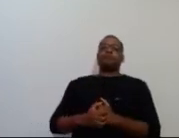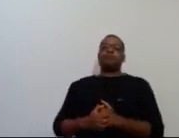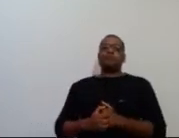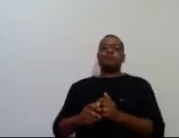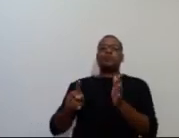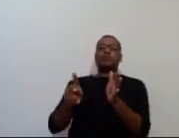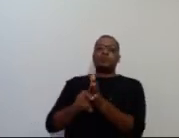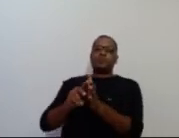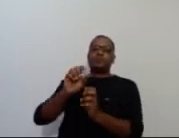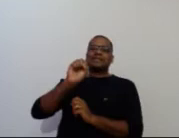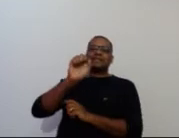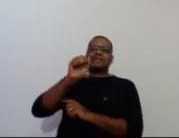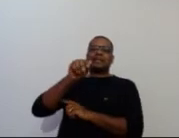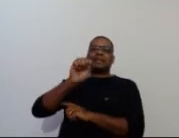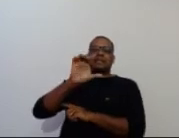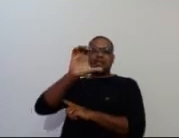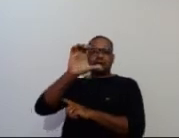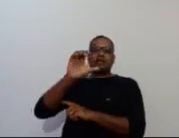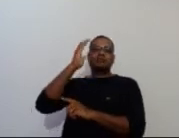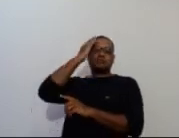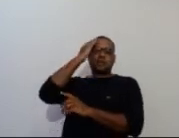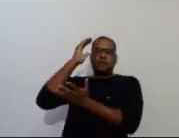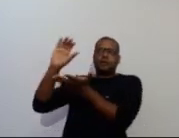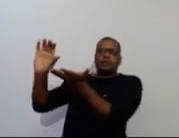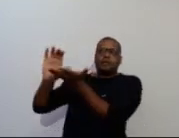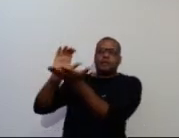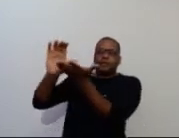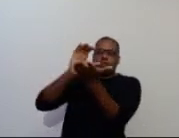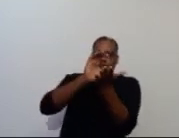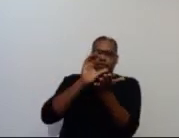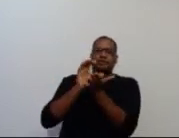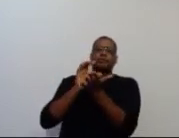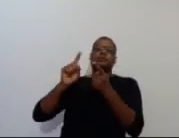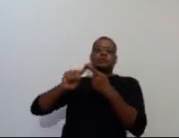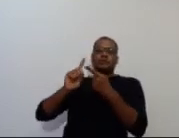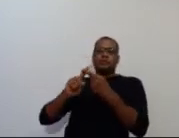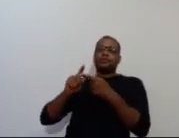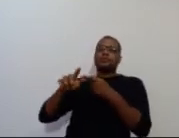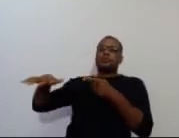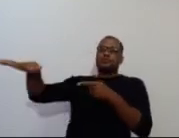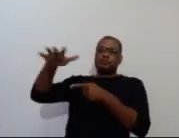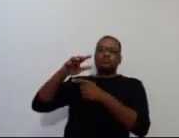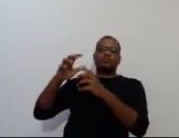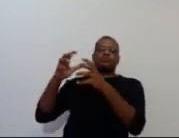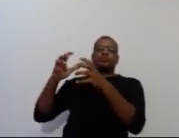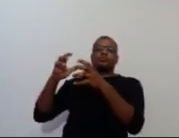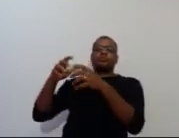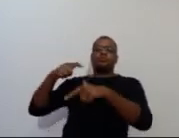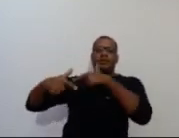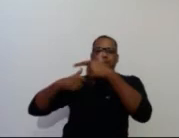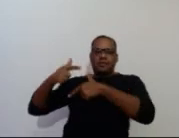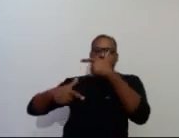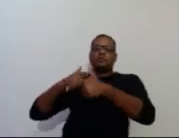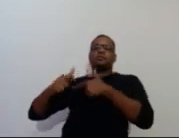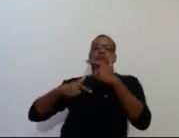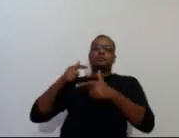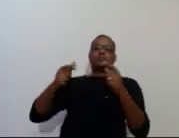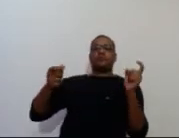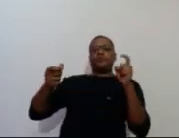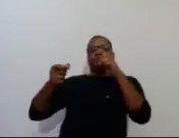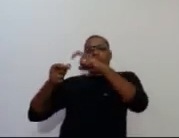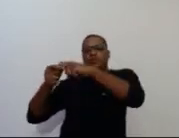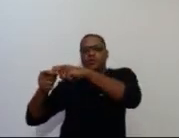dar um salto, né, porque essa história é longa. Mas em 2013, a